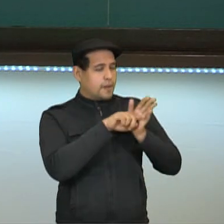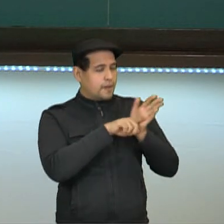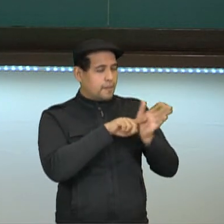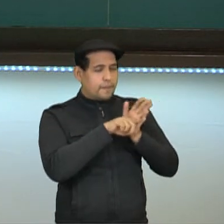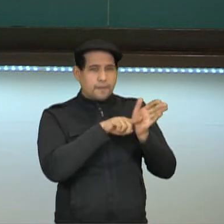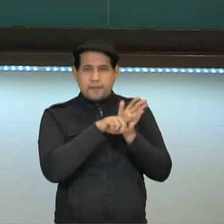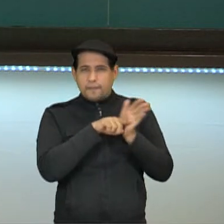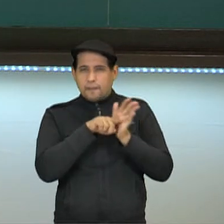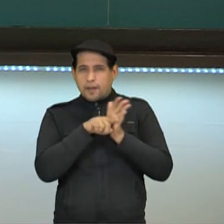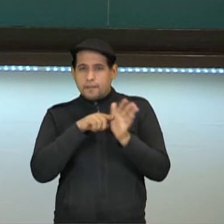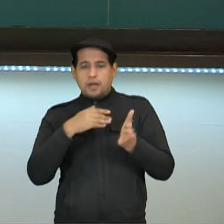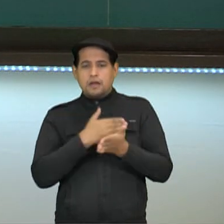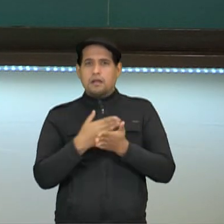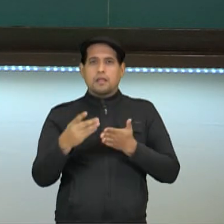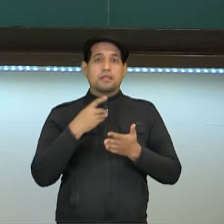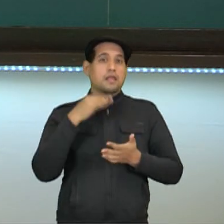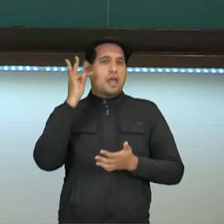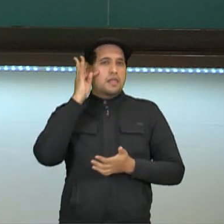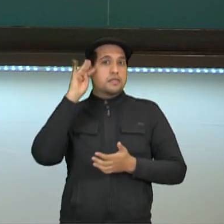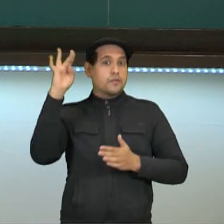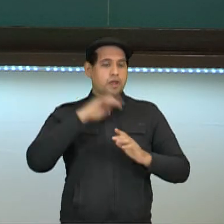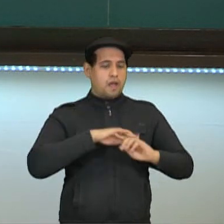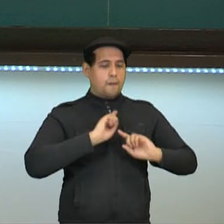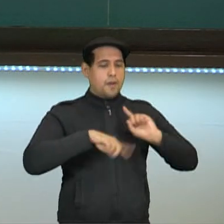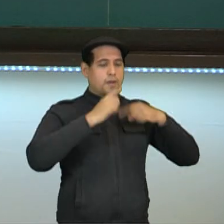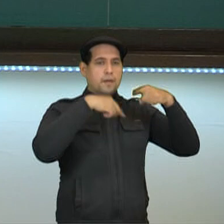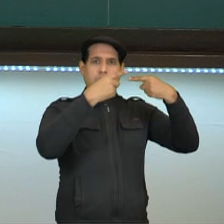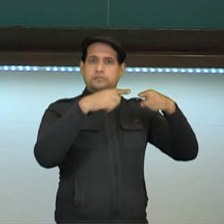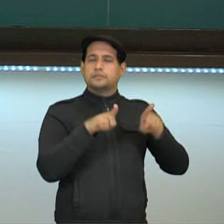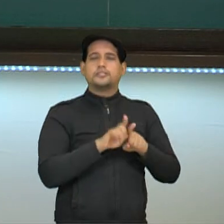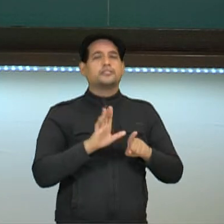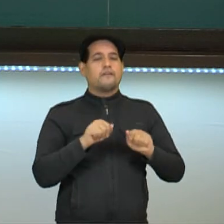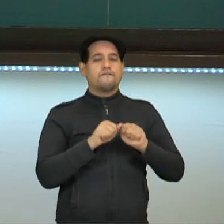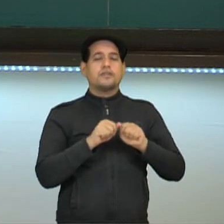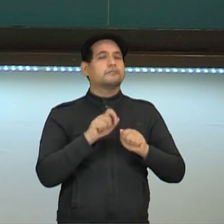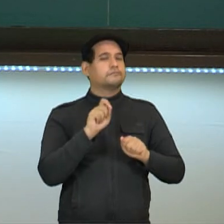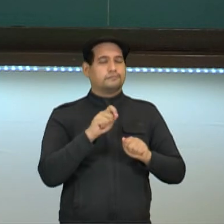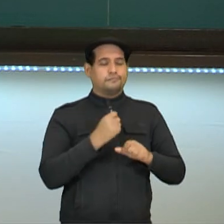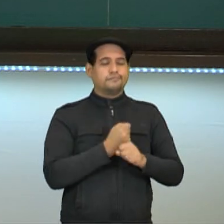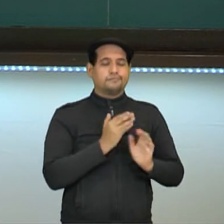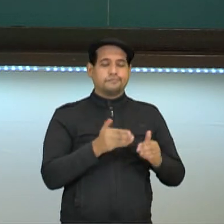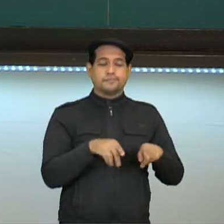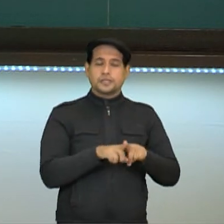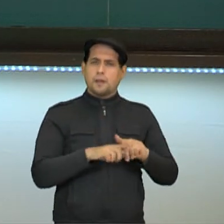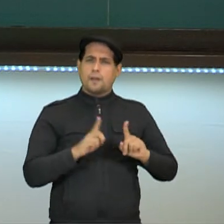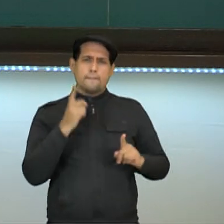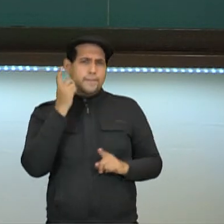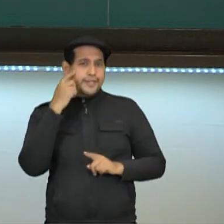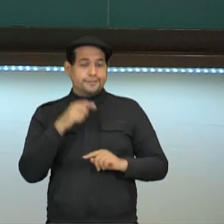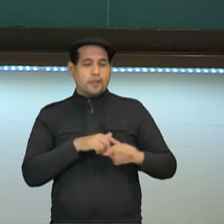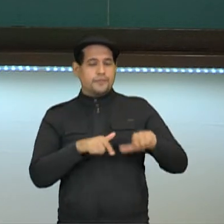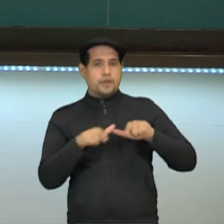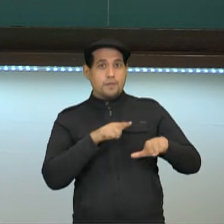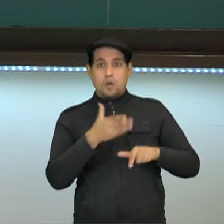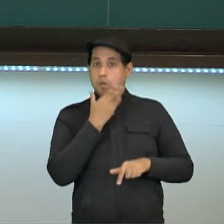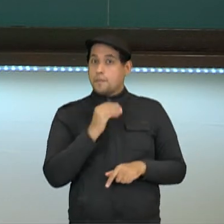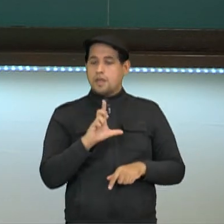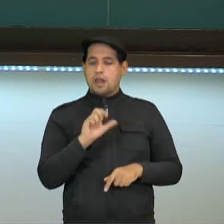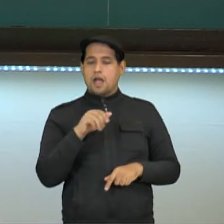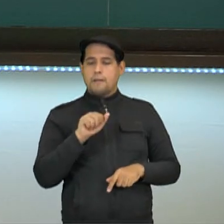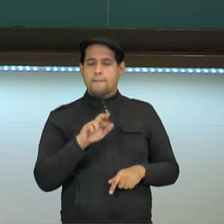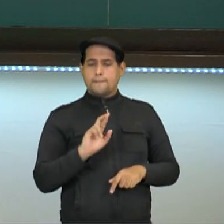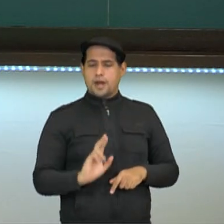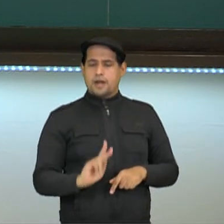começou a introduzir as teorias evolutivas, foi publicado nesse ano. Então pense, o trabalho de Lamarck